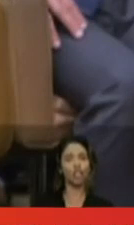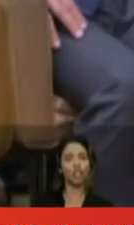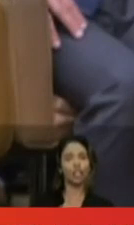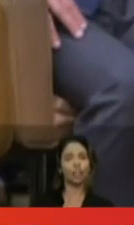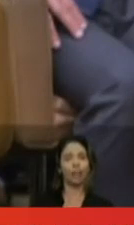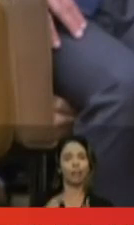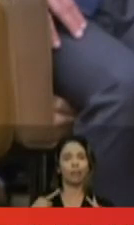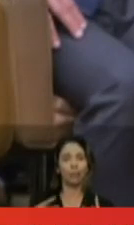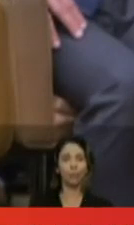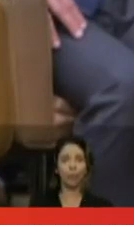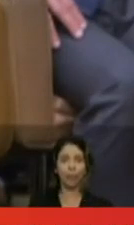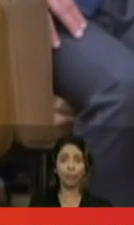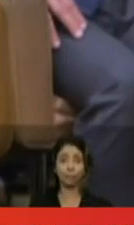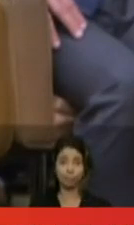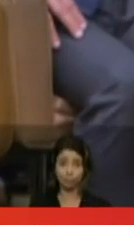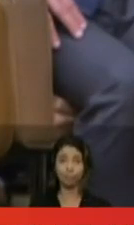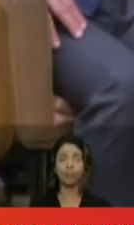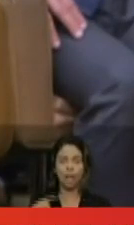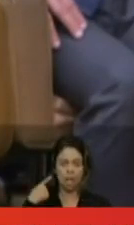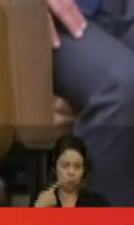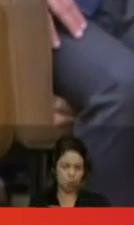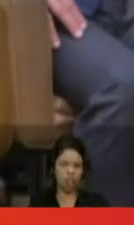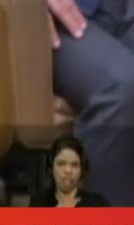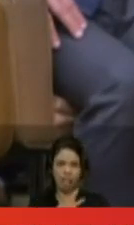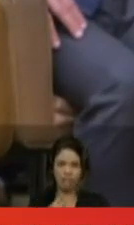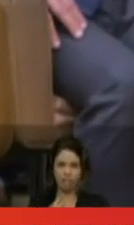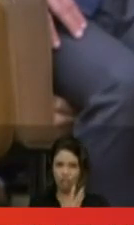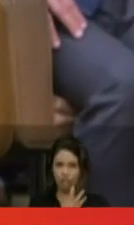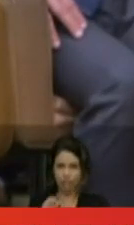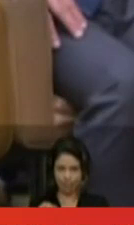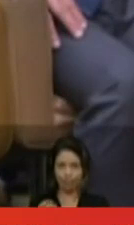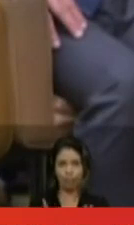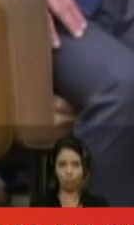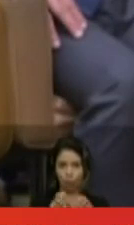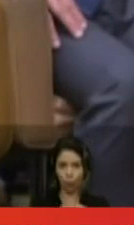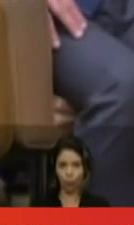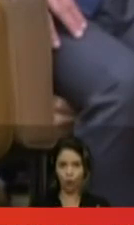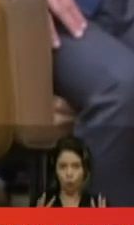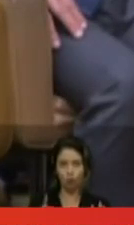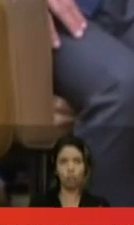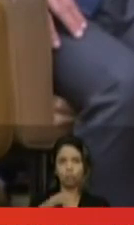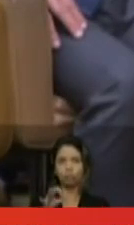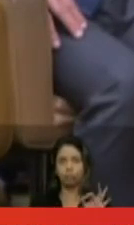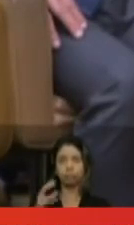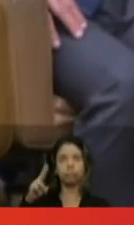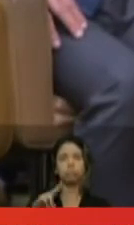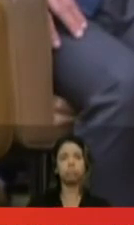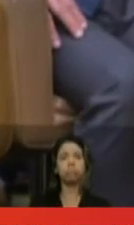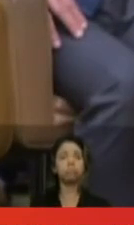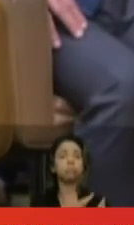minoritária da sociedade brasileira, para que a gente tenha, de fato, uma segurança de